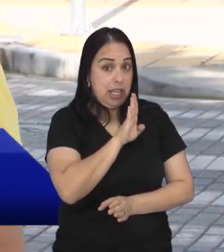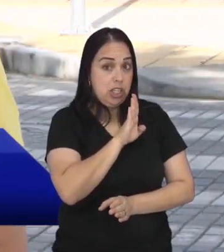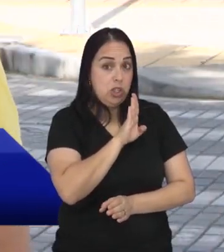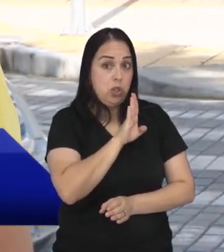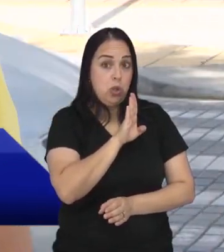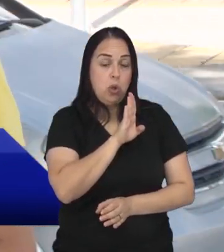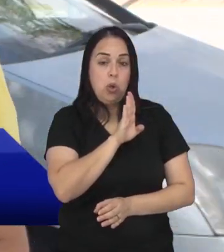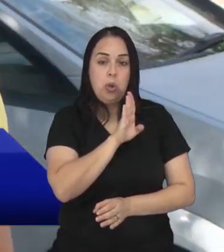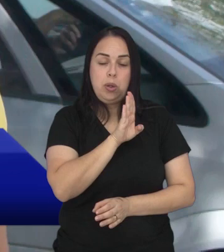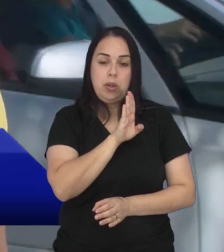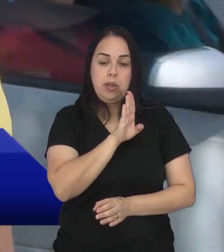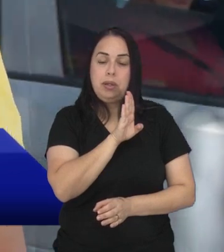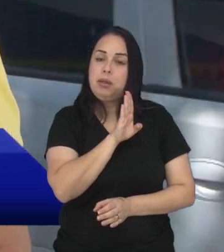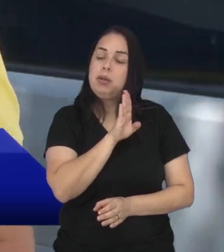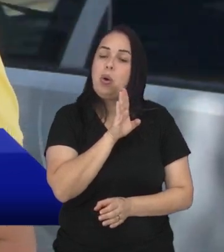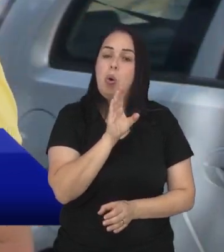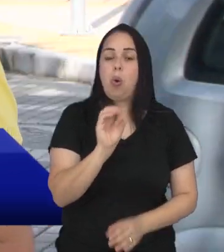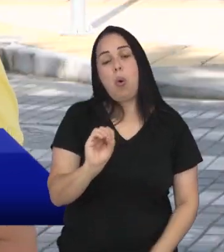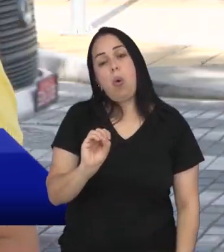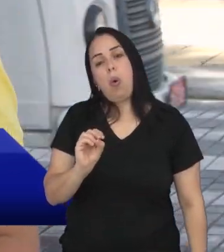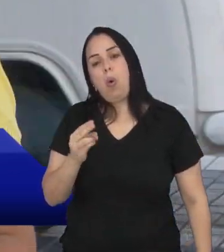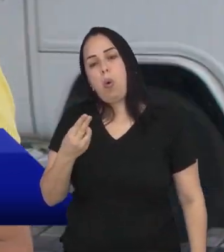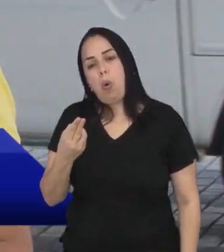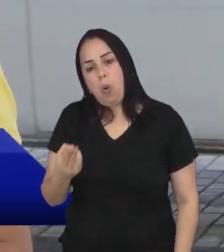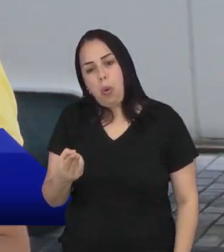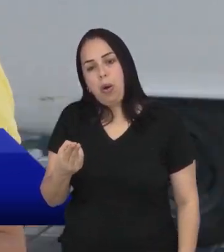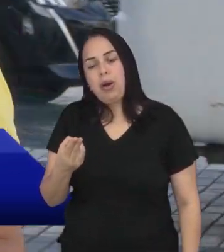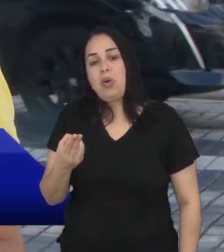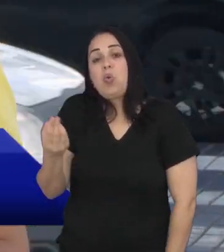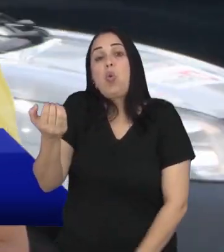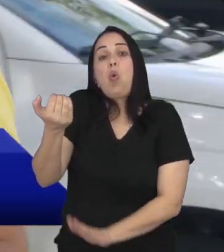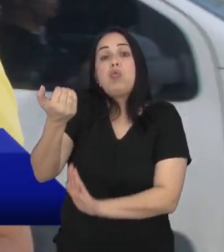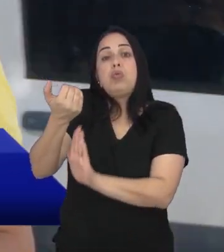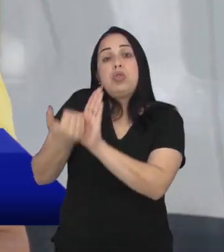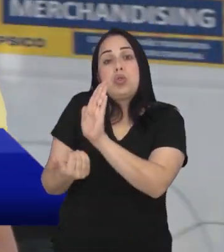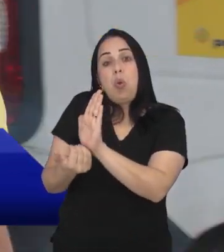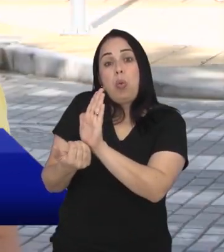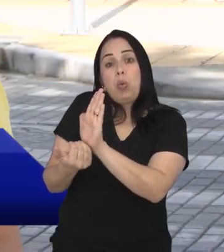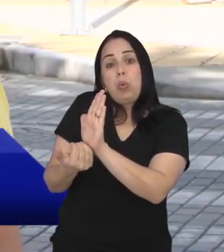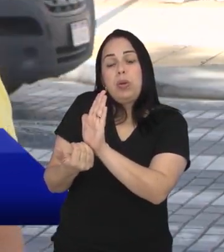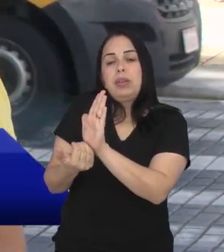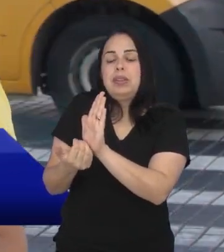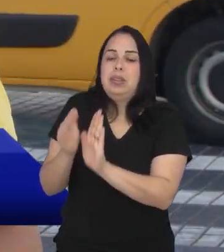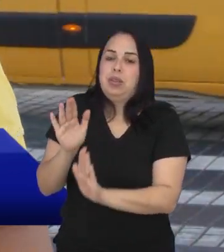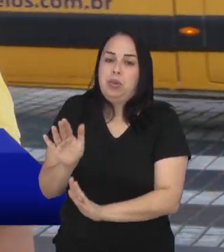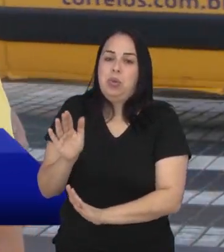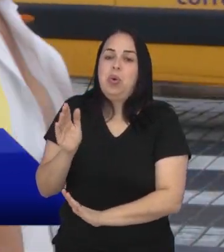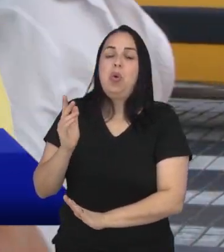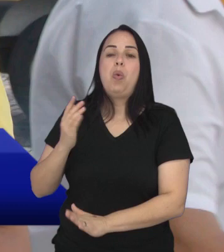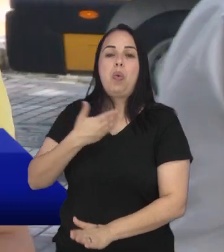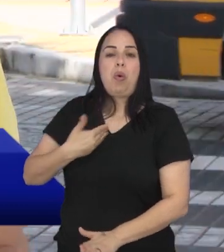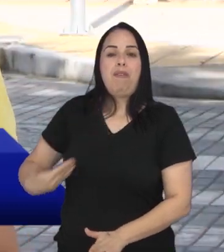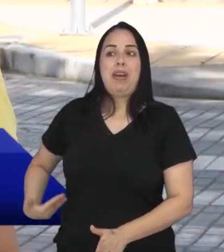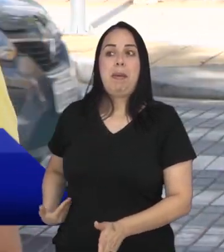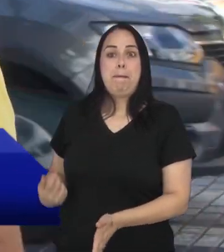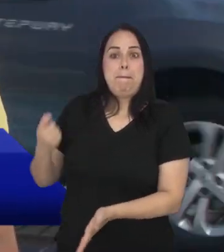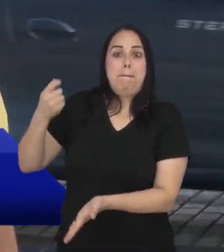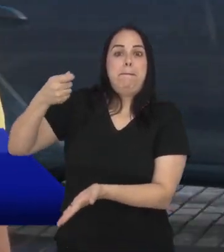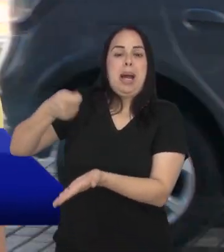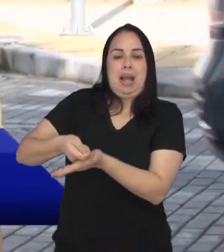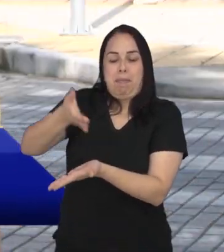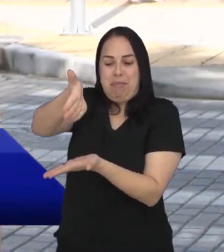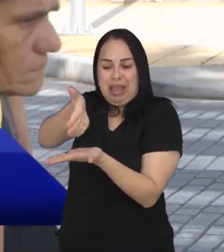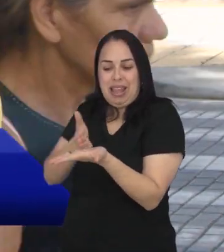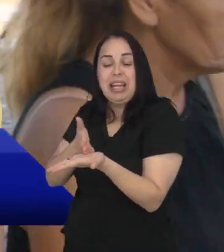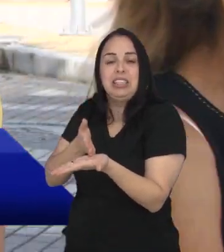e de forma gratuita pro cidadão ou então subsidiado pelo governo ou seja o estado vai e